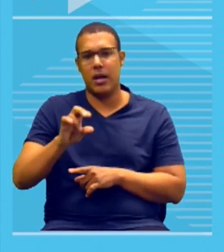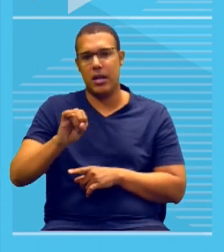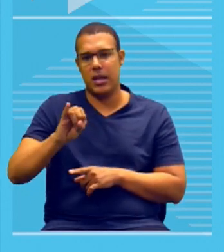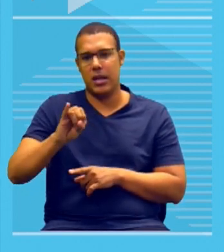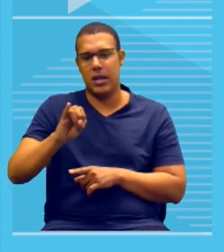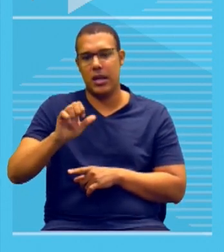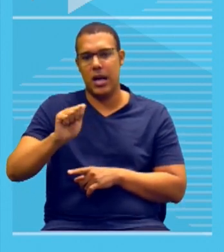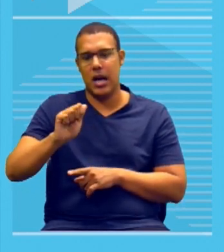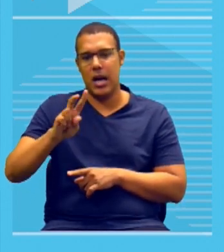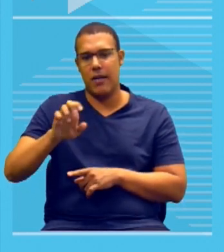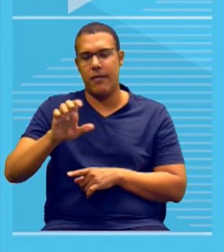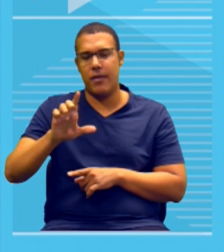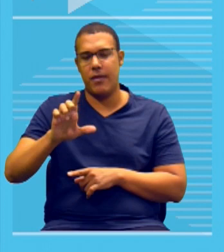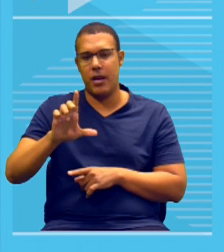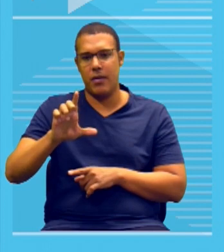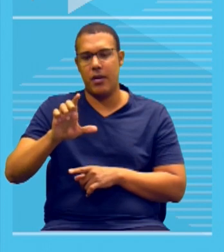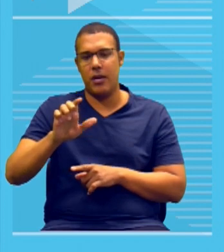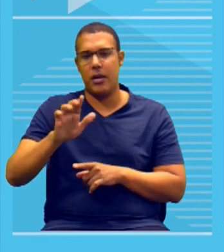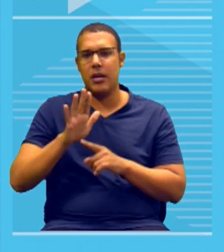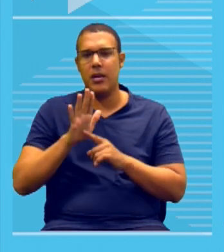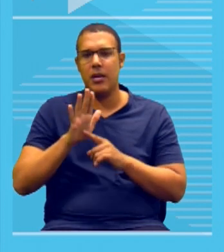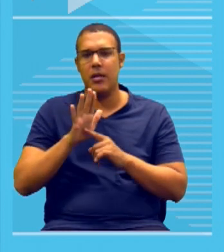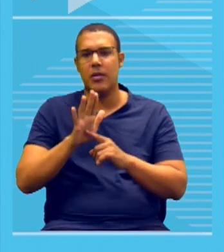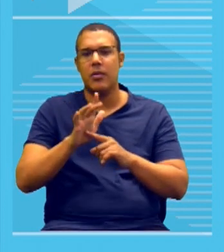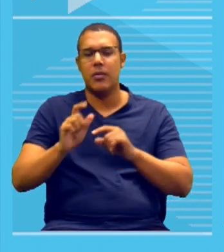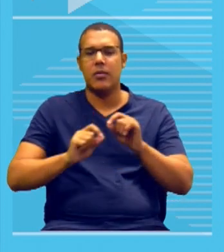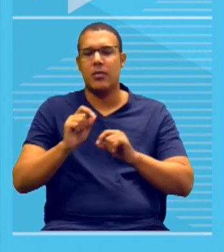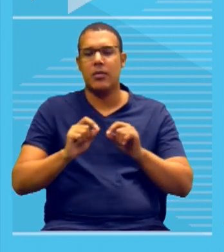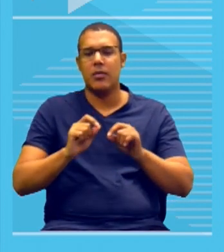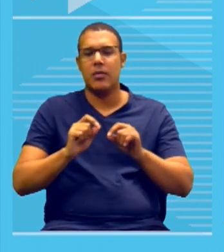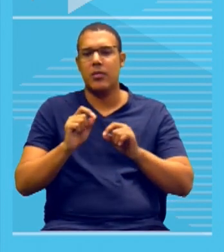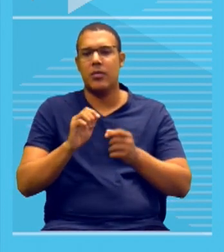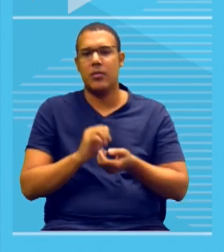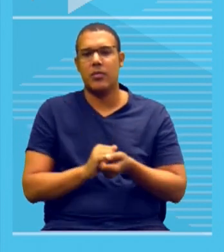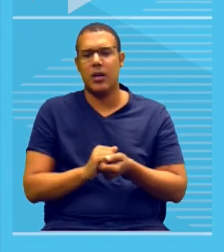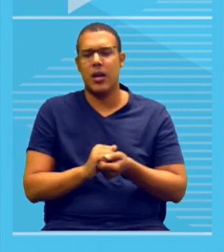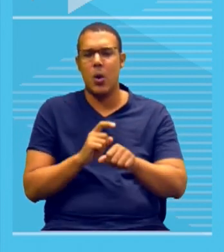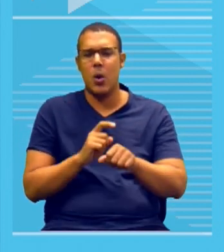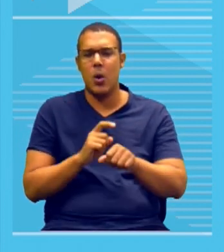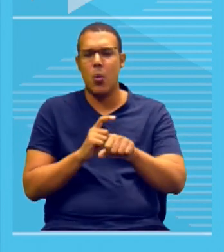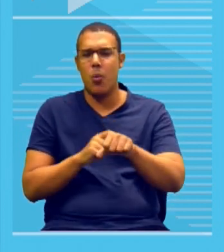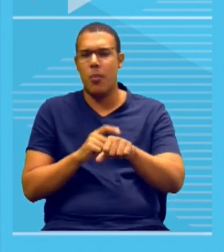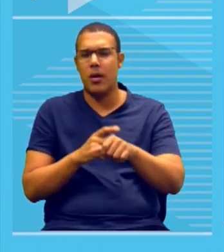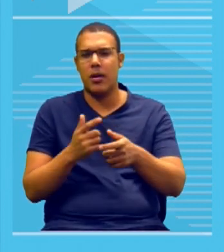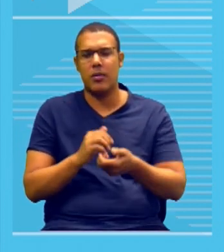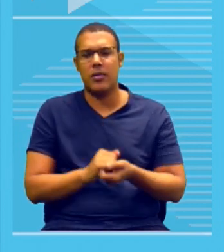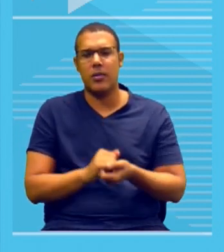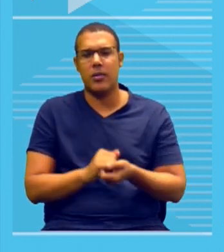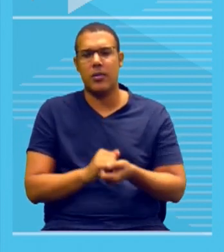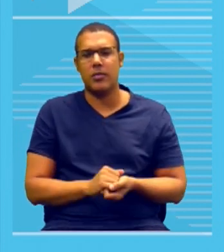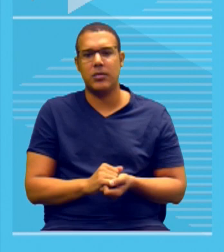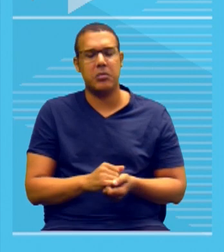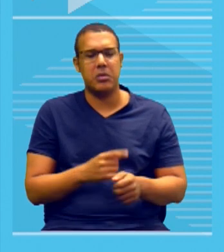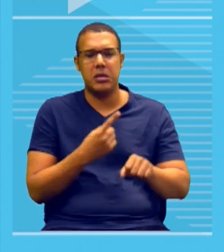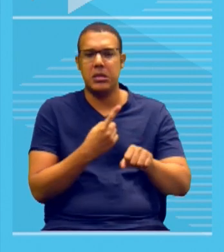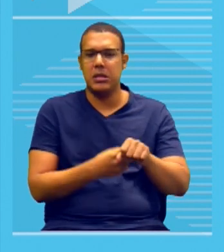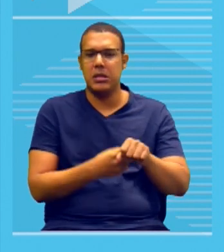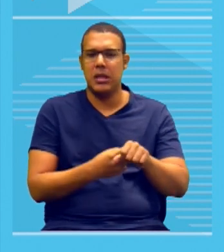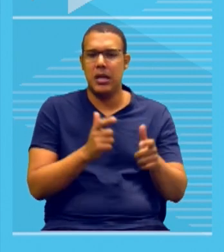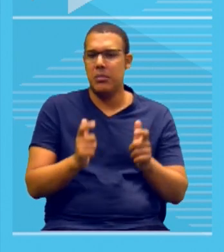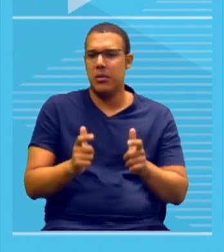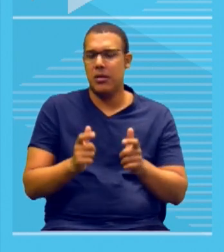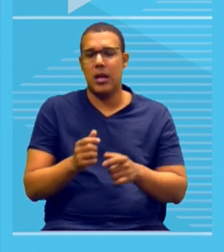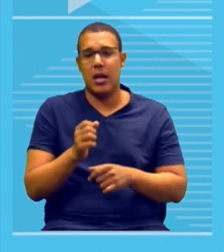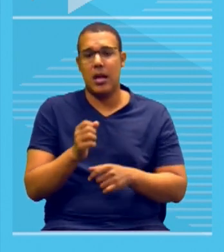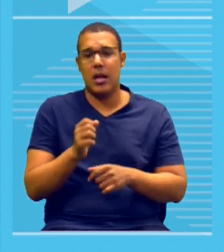que exprime uma determinada circunstância de tempo de lugar de